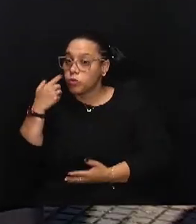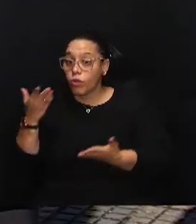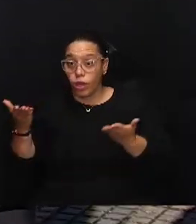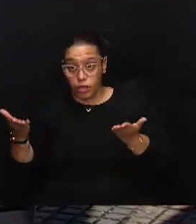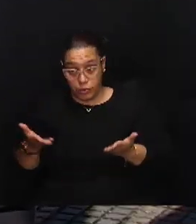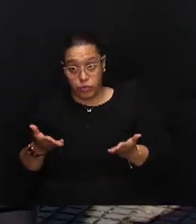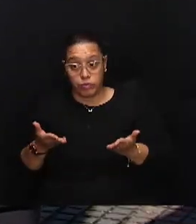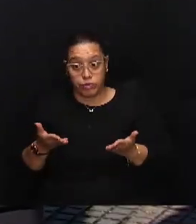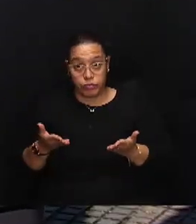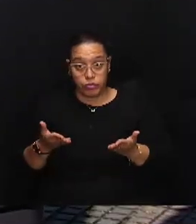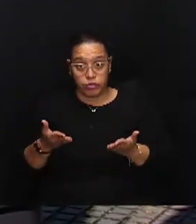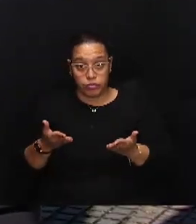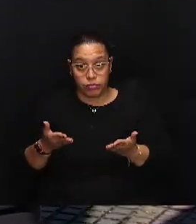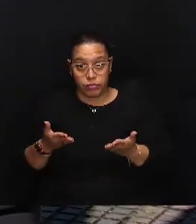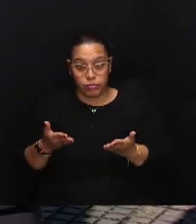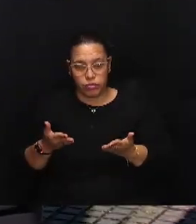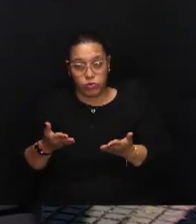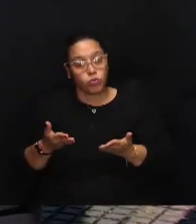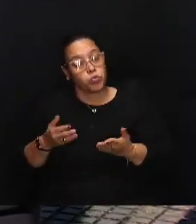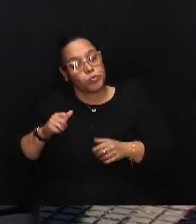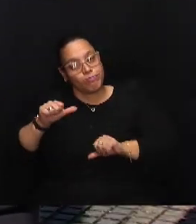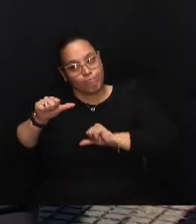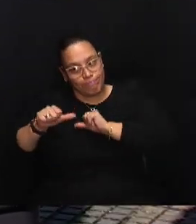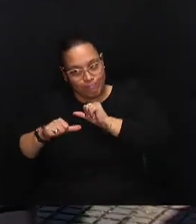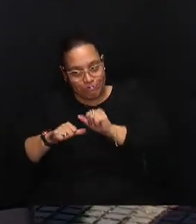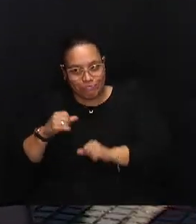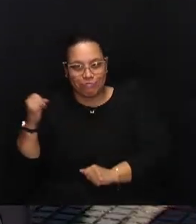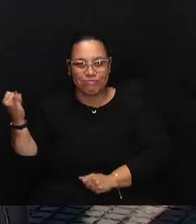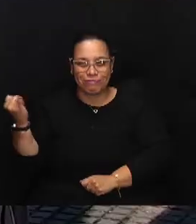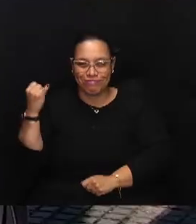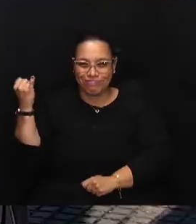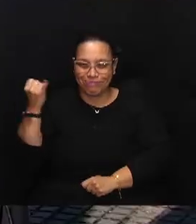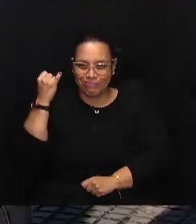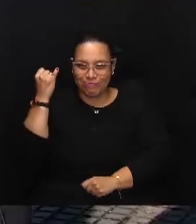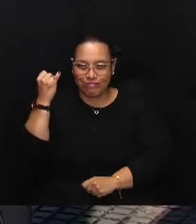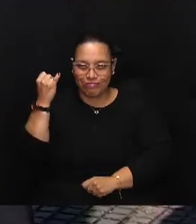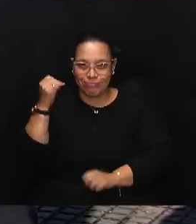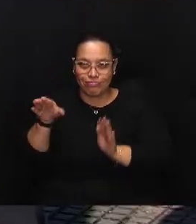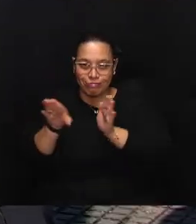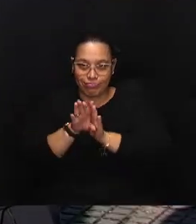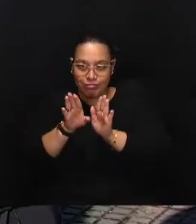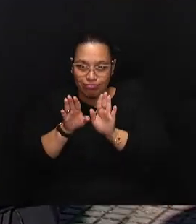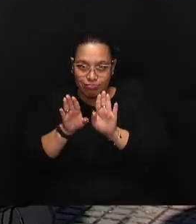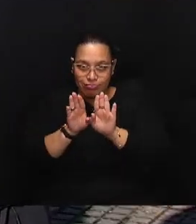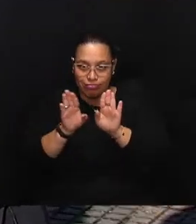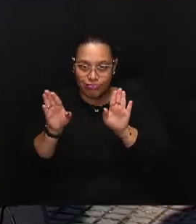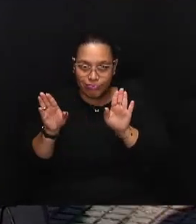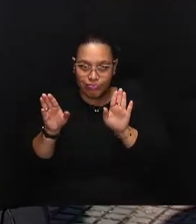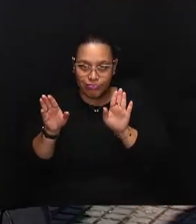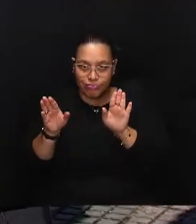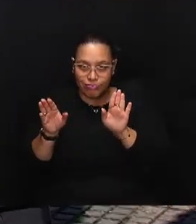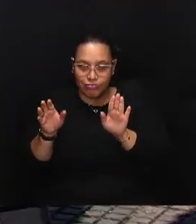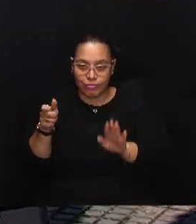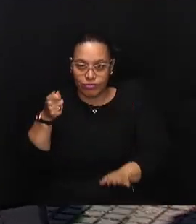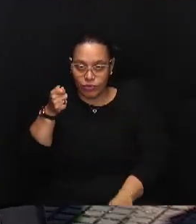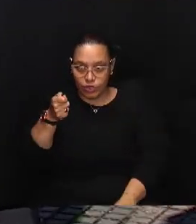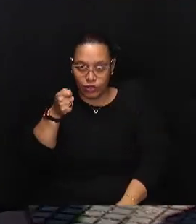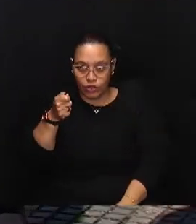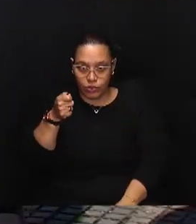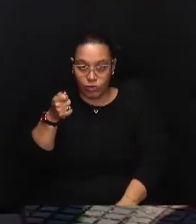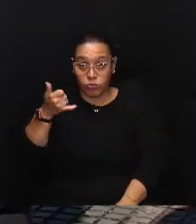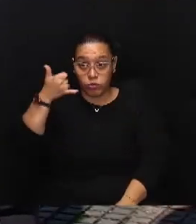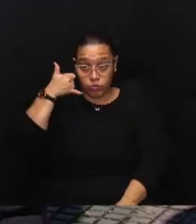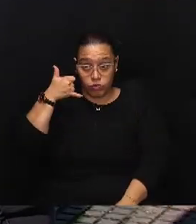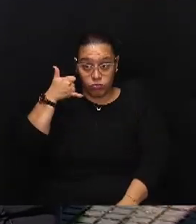agora, graças a essa mudança importante, você chegar ali na frente do cemitério com o seu celular, acho que a maior parte